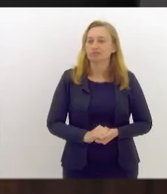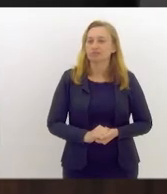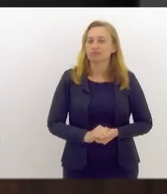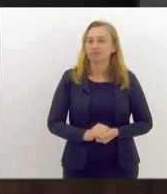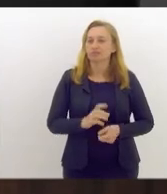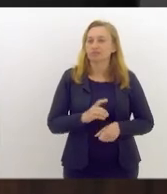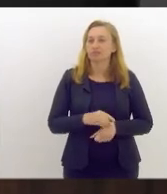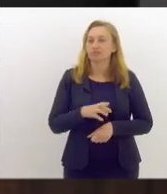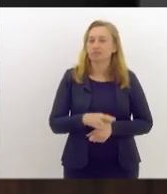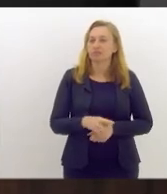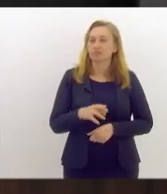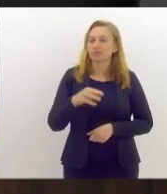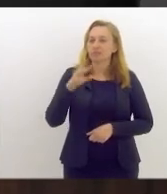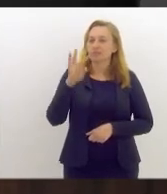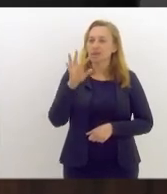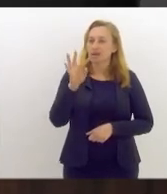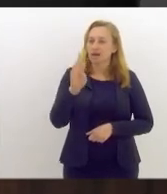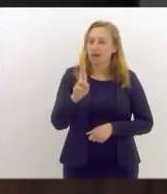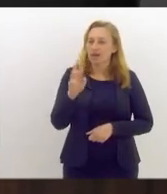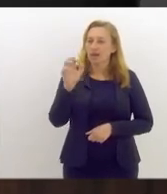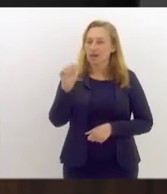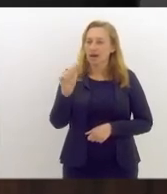Dr Rafael Matos